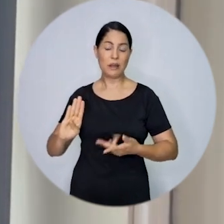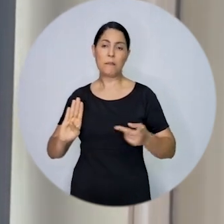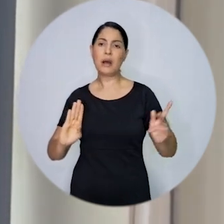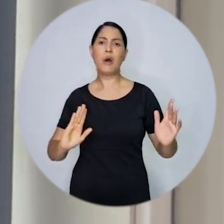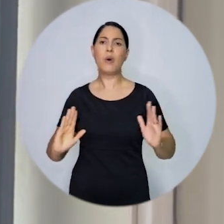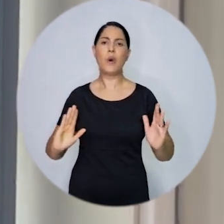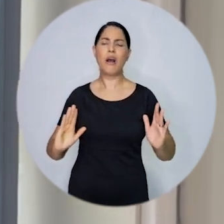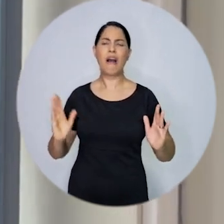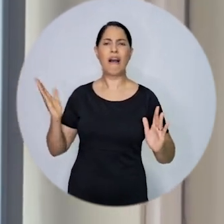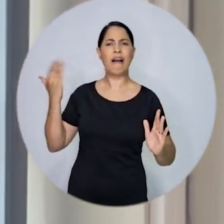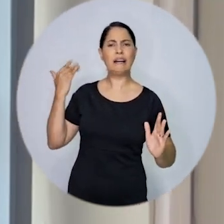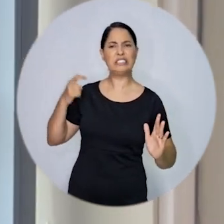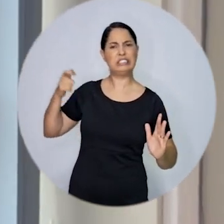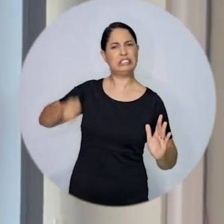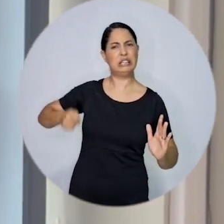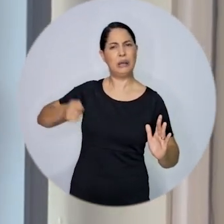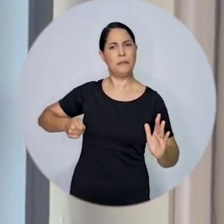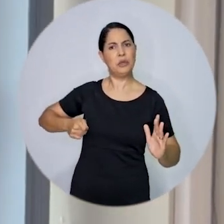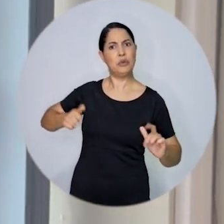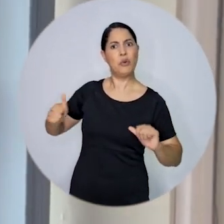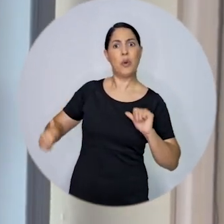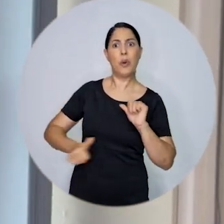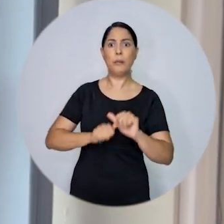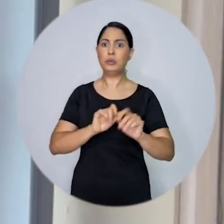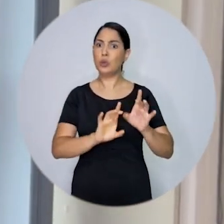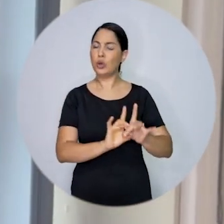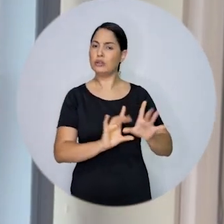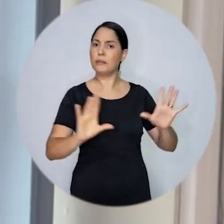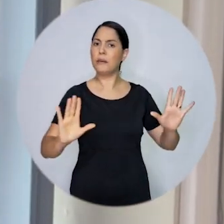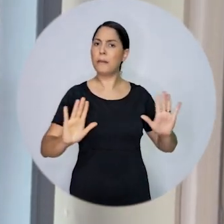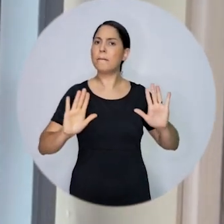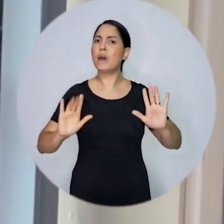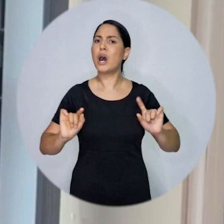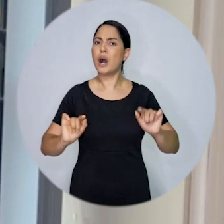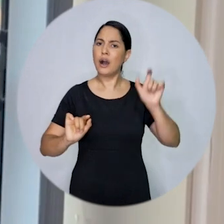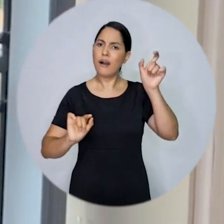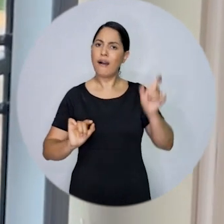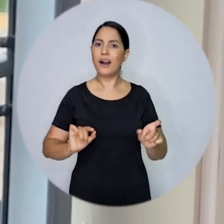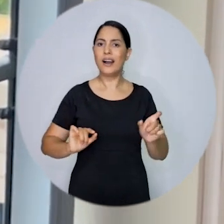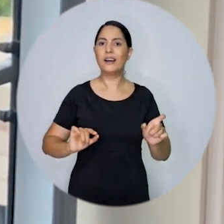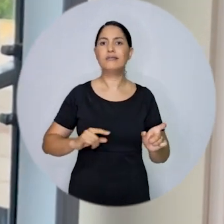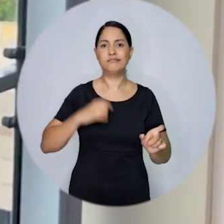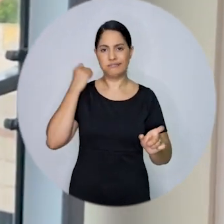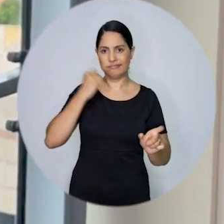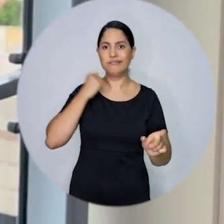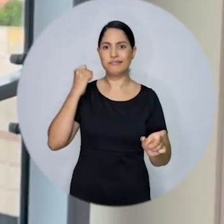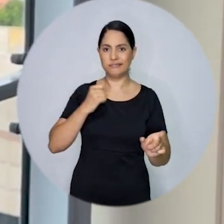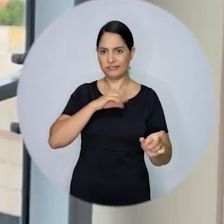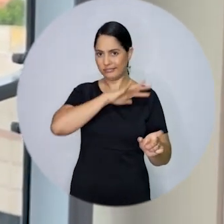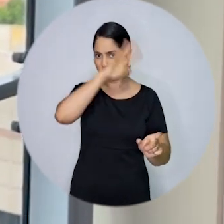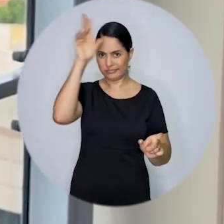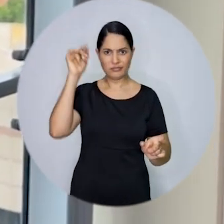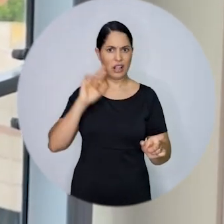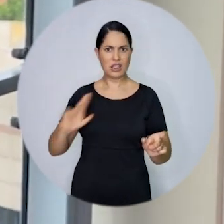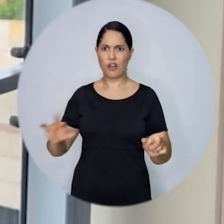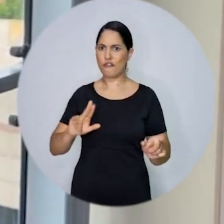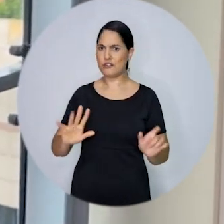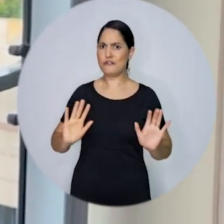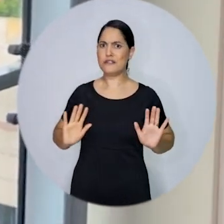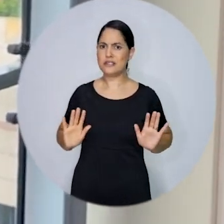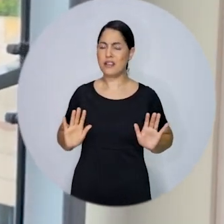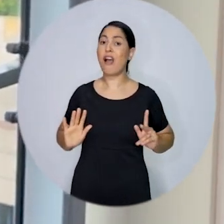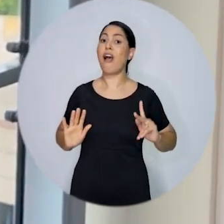não é o suficiente. A Ordem empresta esse quadro para ser senador pelo Amazonas. Também não